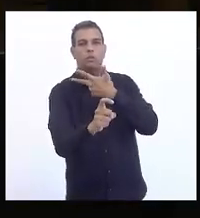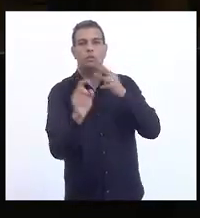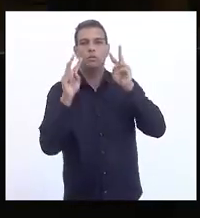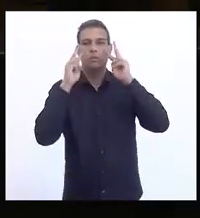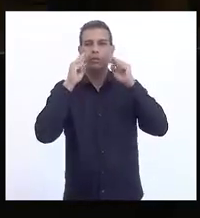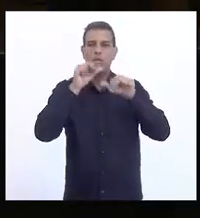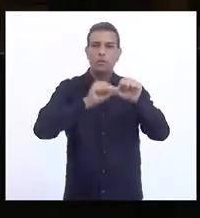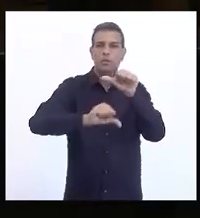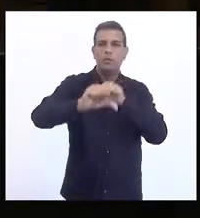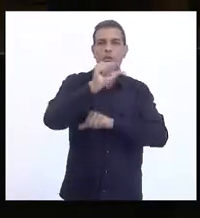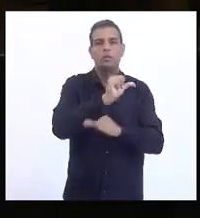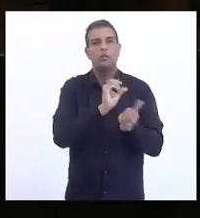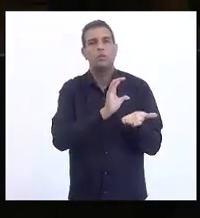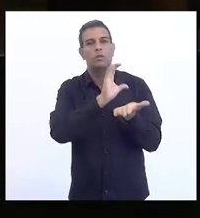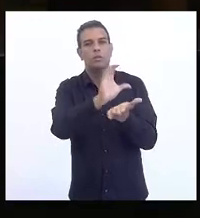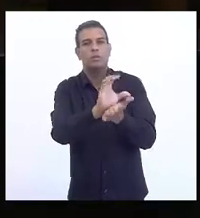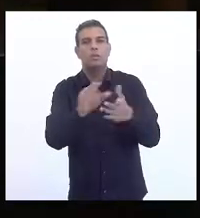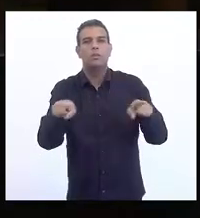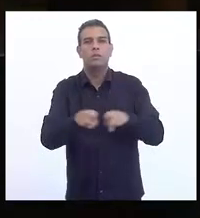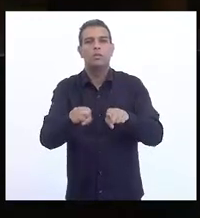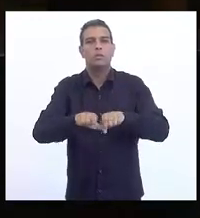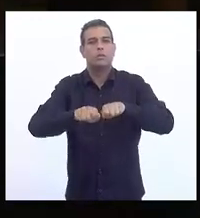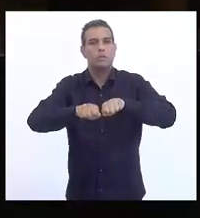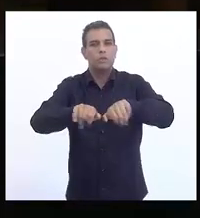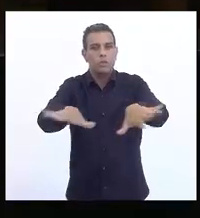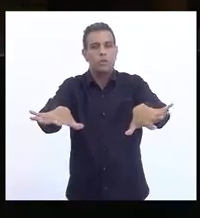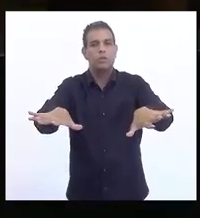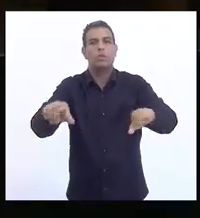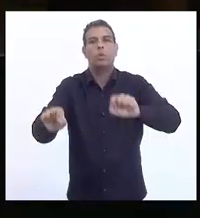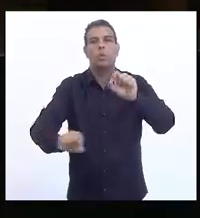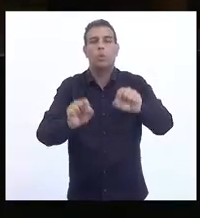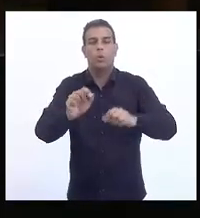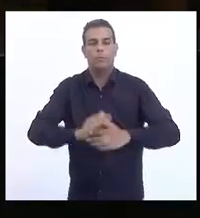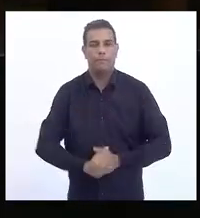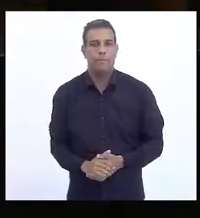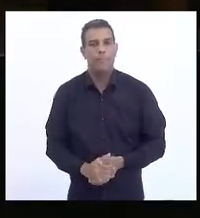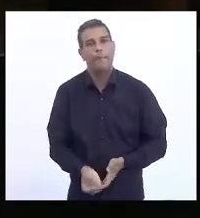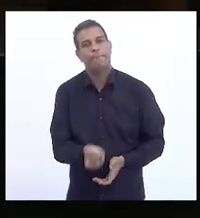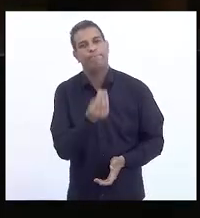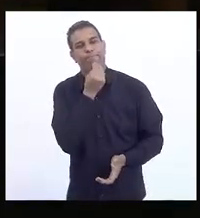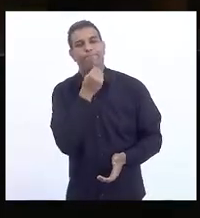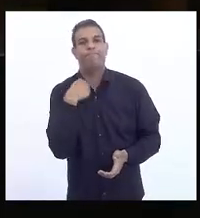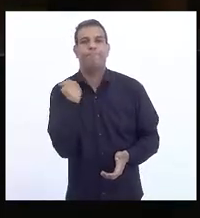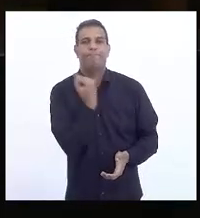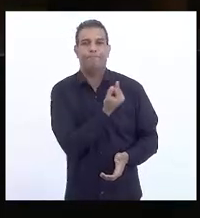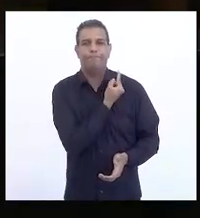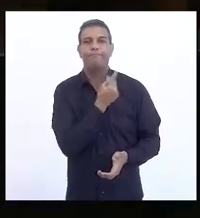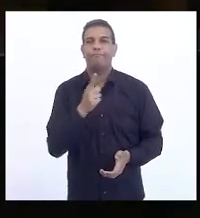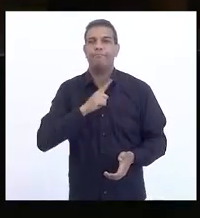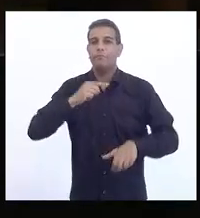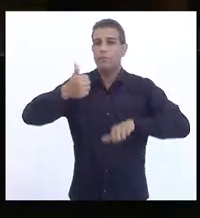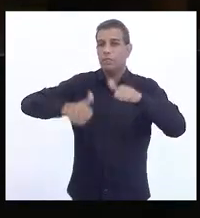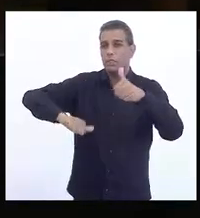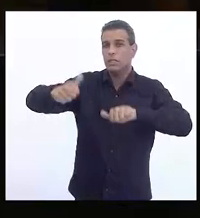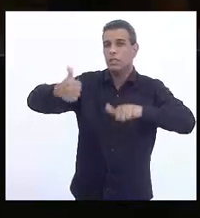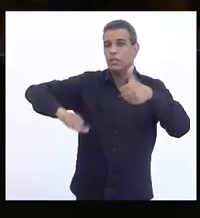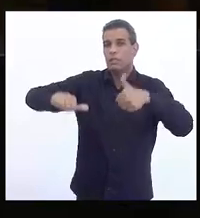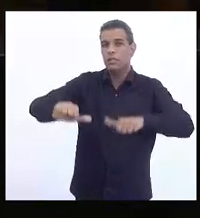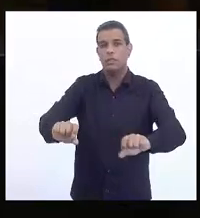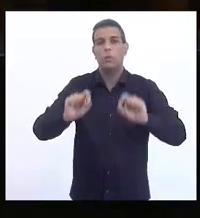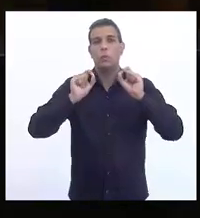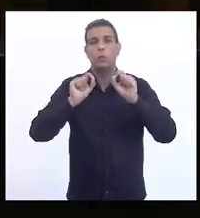recuperação orçamentária e de distribuição dos seus recursos. É óbvio que a gente vai fazer aqui uma avaliação